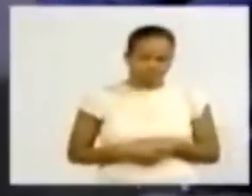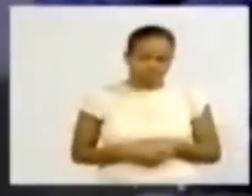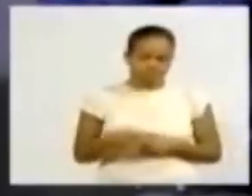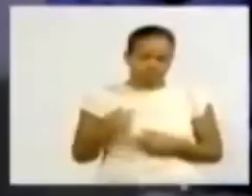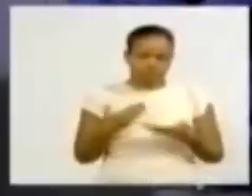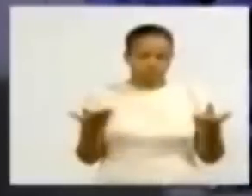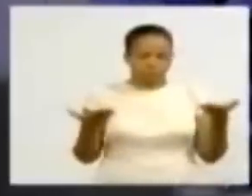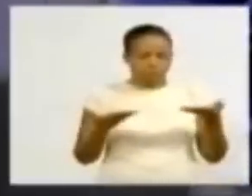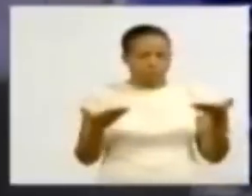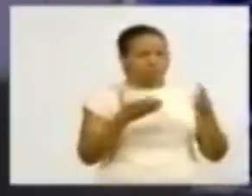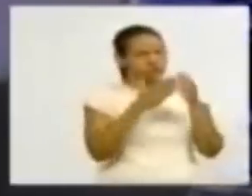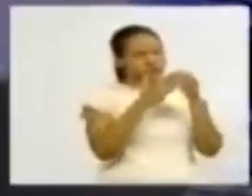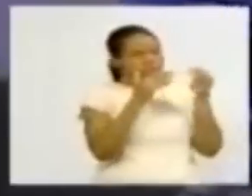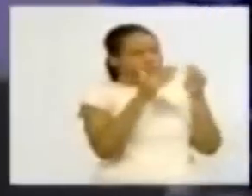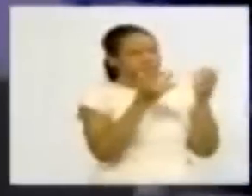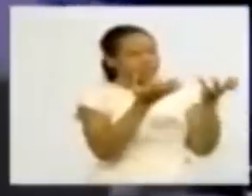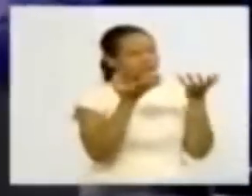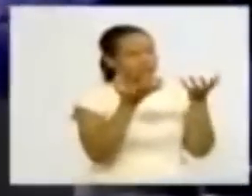Por isso eu quero lhe pedir, Jesus,